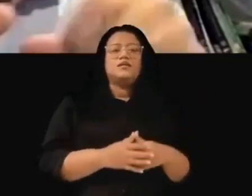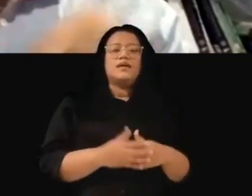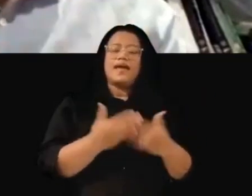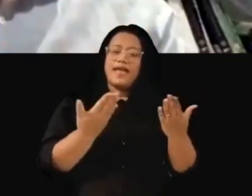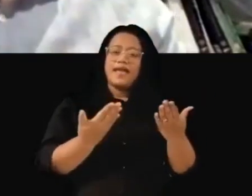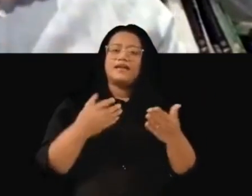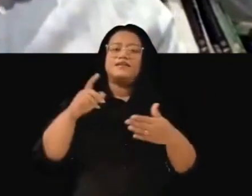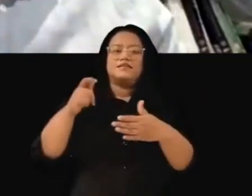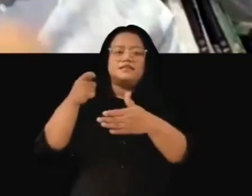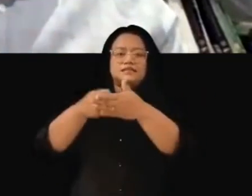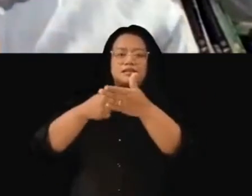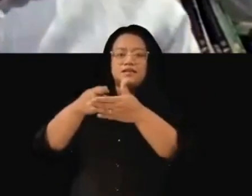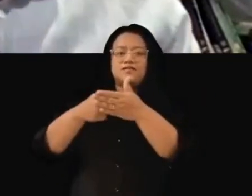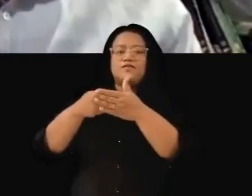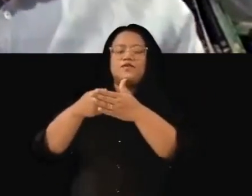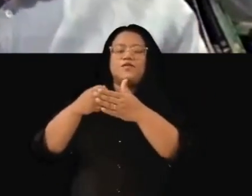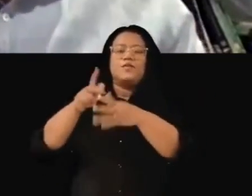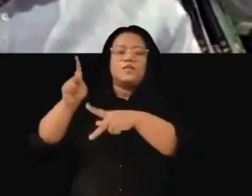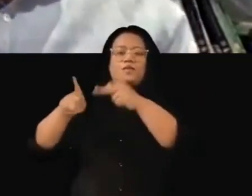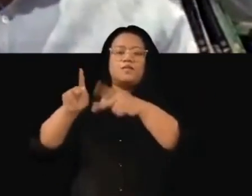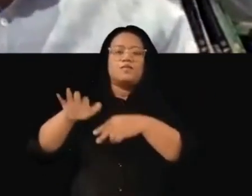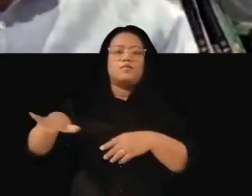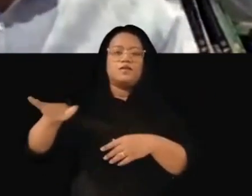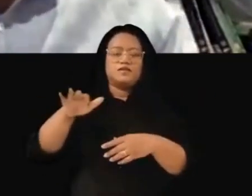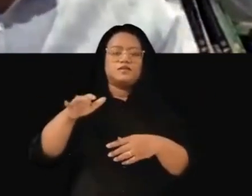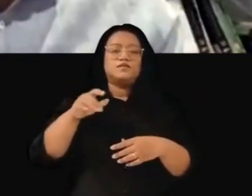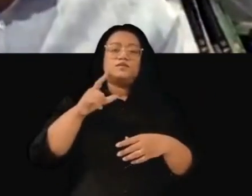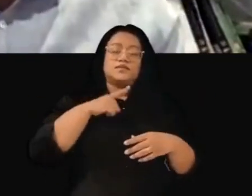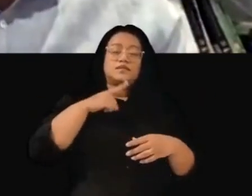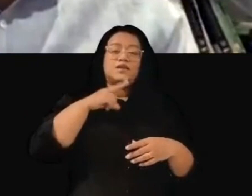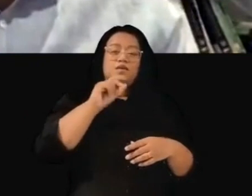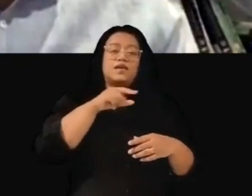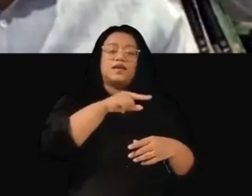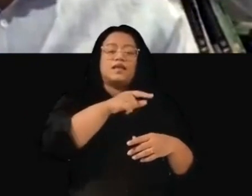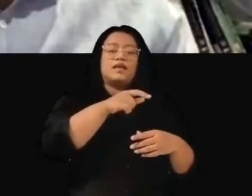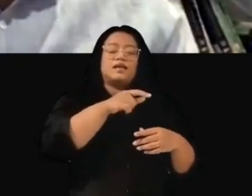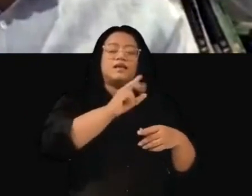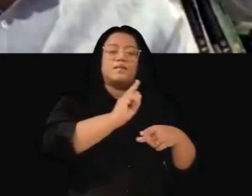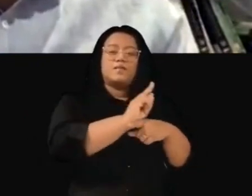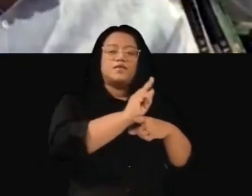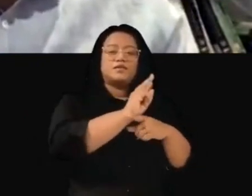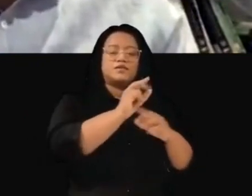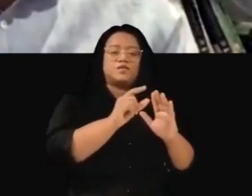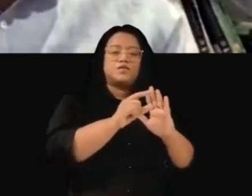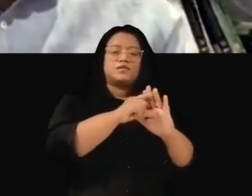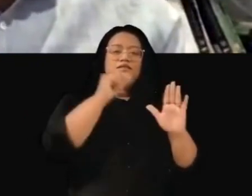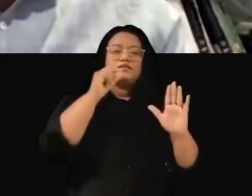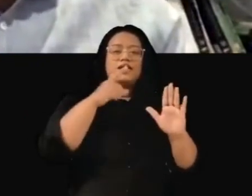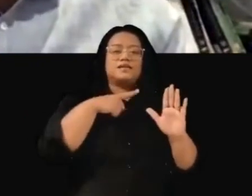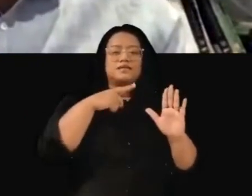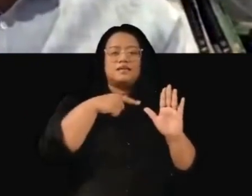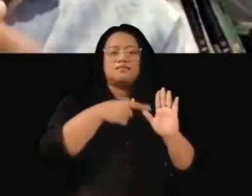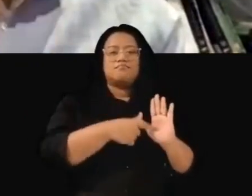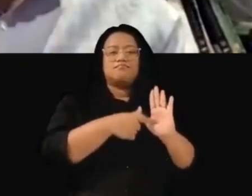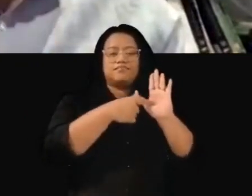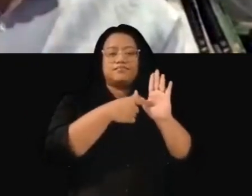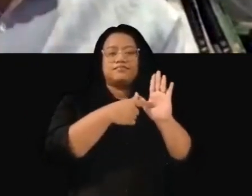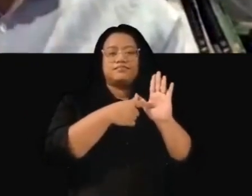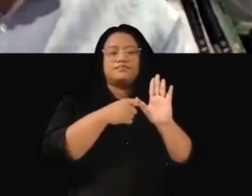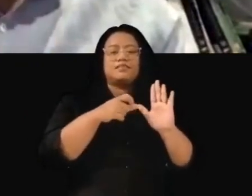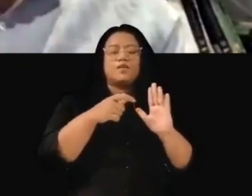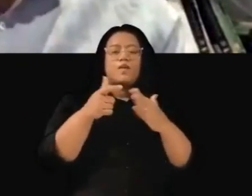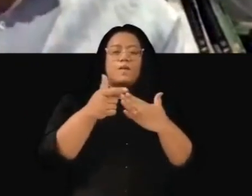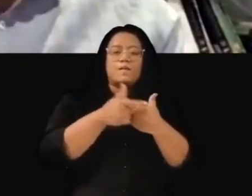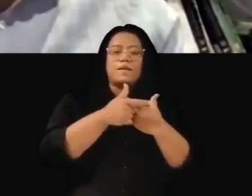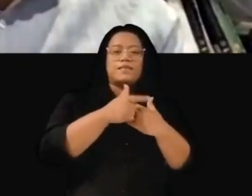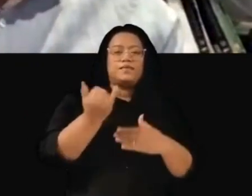essa conservação, desculpa, ela tem um papel destacadíssimo na discussão fundamental também, hoje em dia, que são